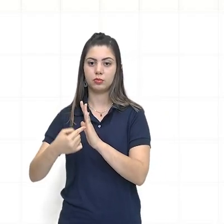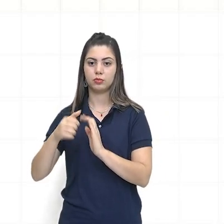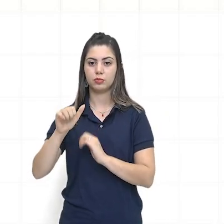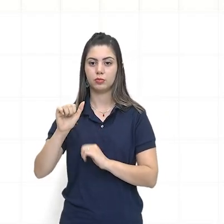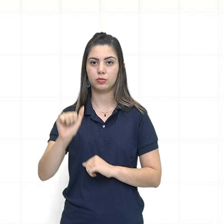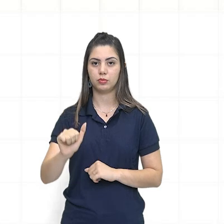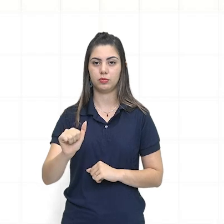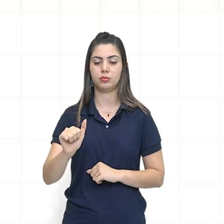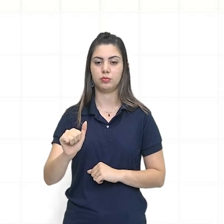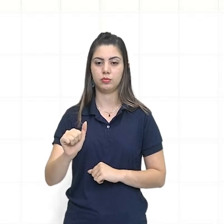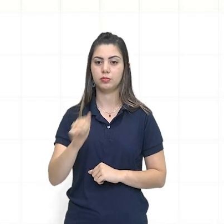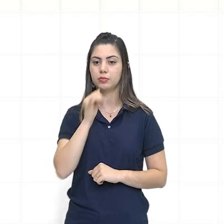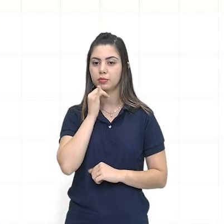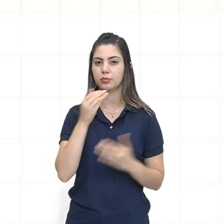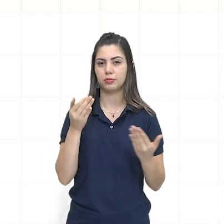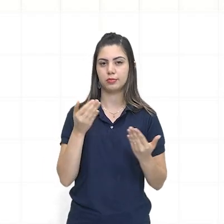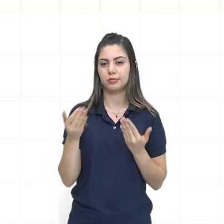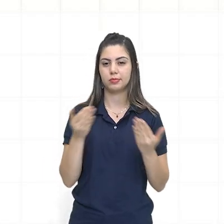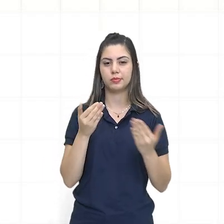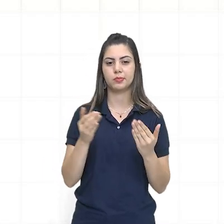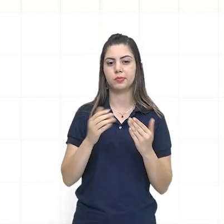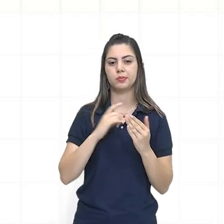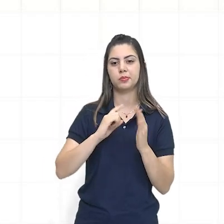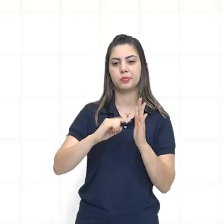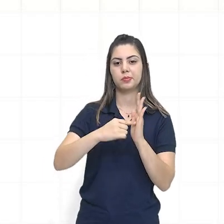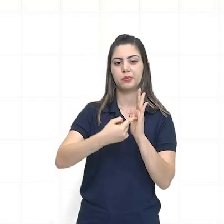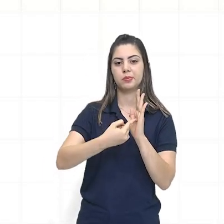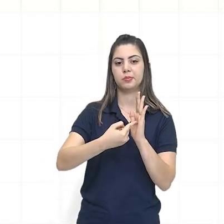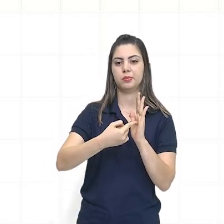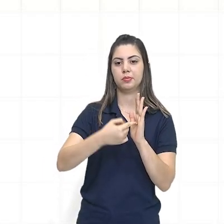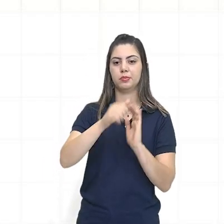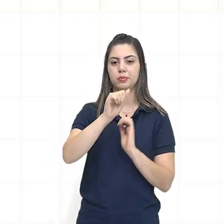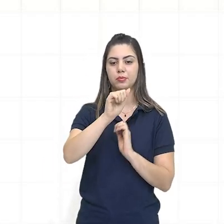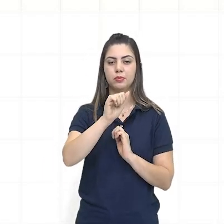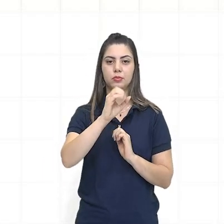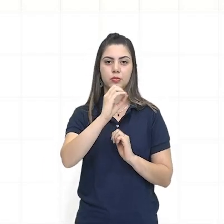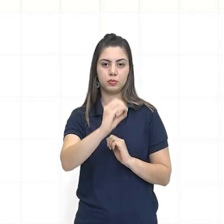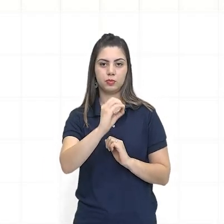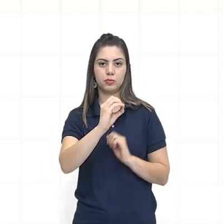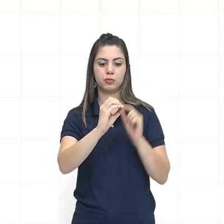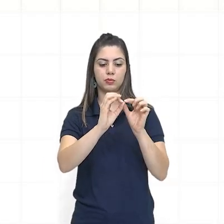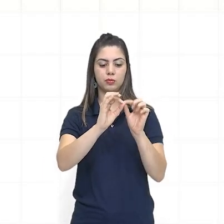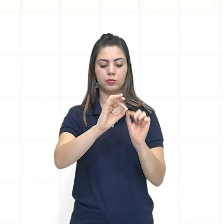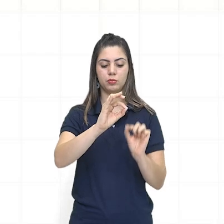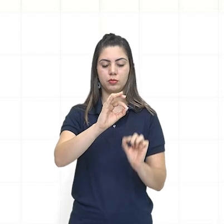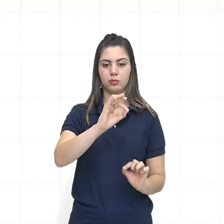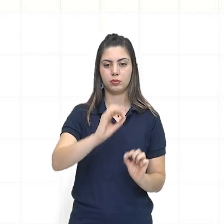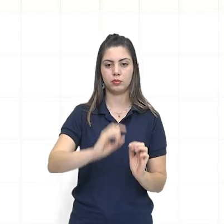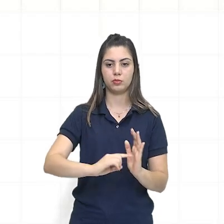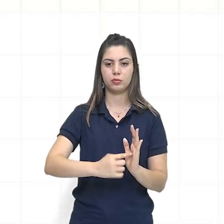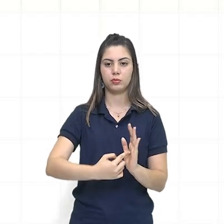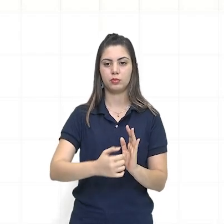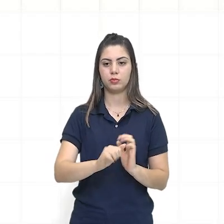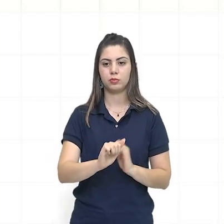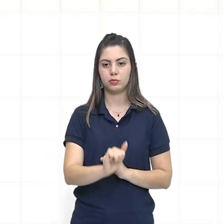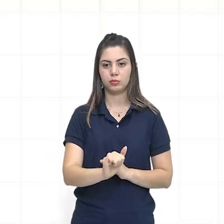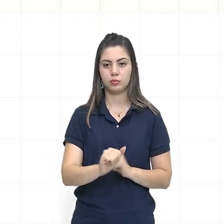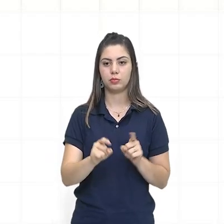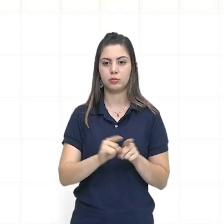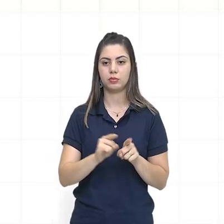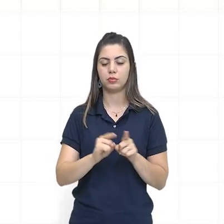da porta, e temos a semirreta OB, que que encerra aqui neste